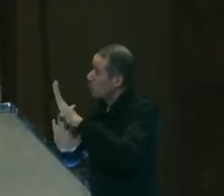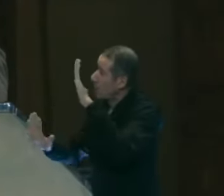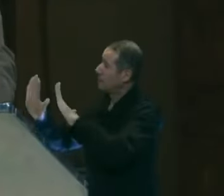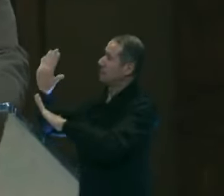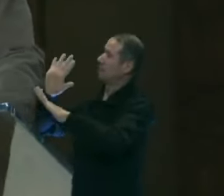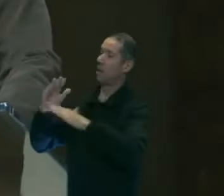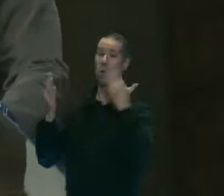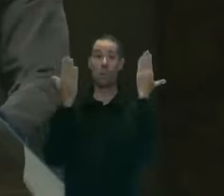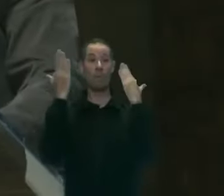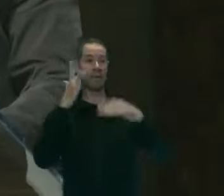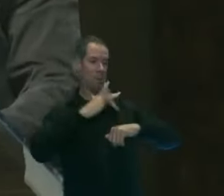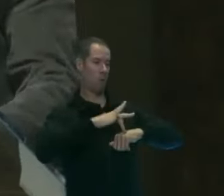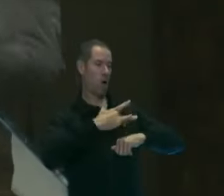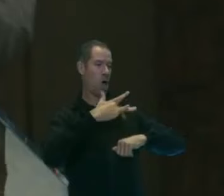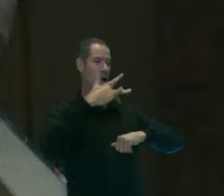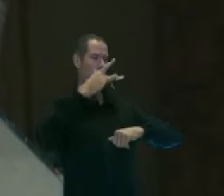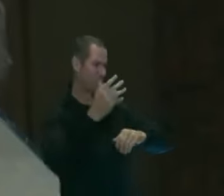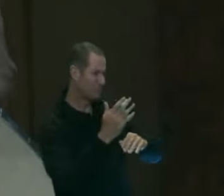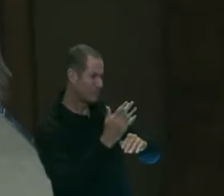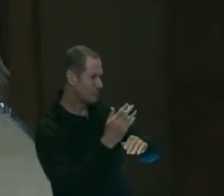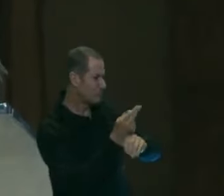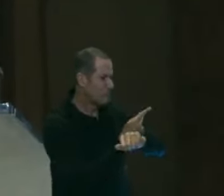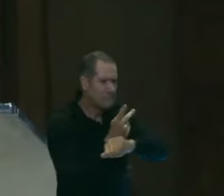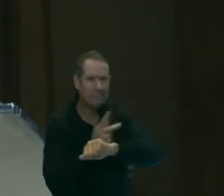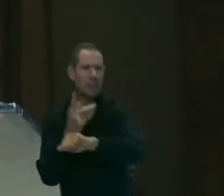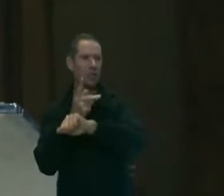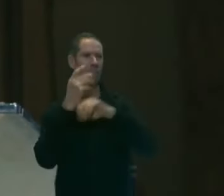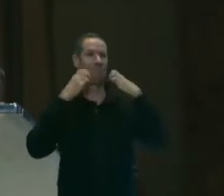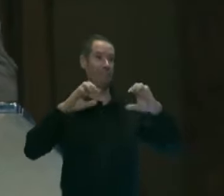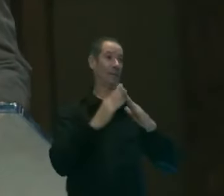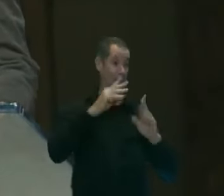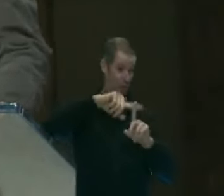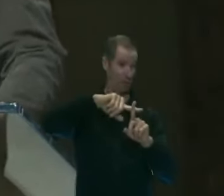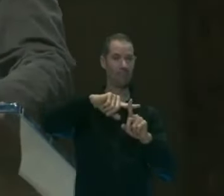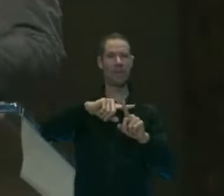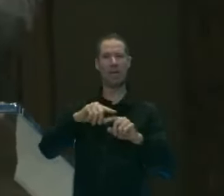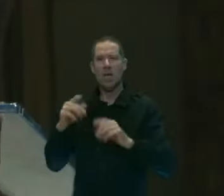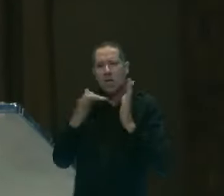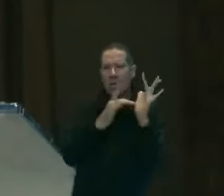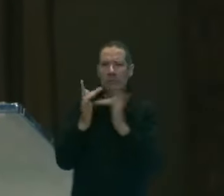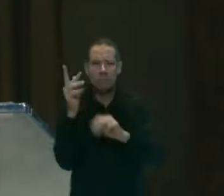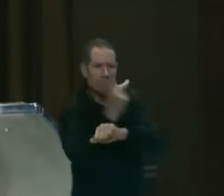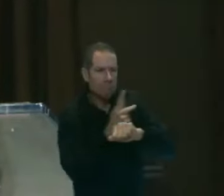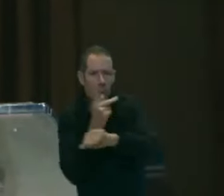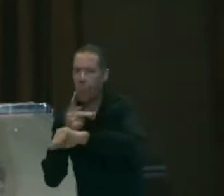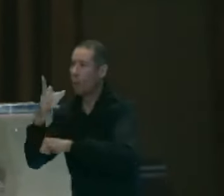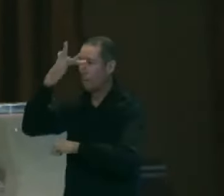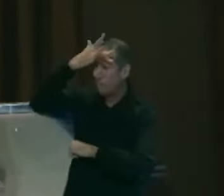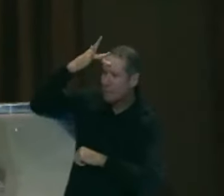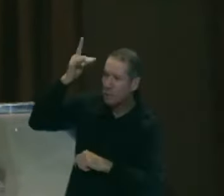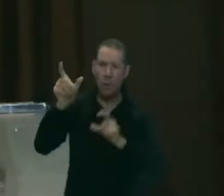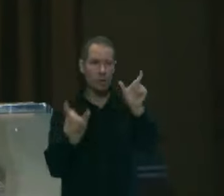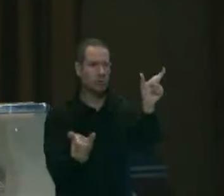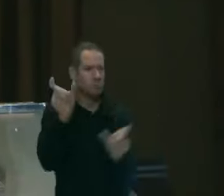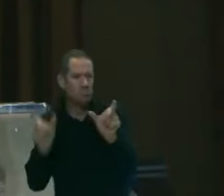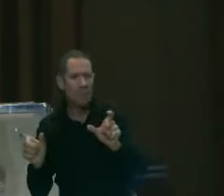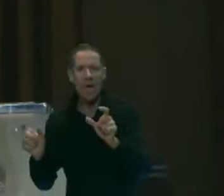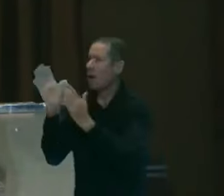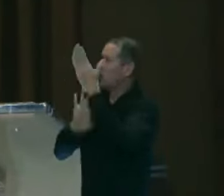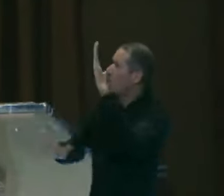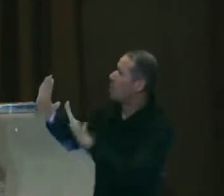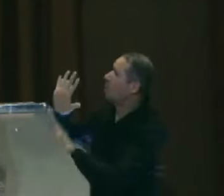perdida da igreja evangélica. É por isso que Jesus vai dizer que Deus procura adoradores que o adoram em espírito